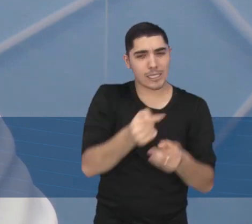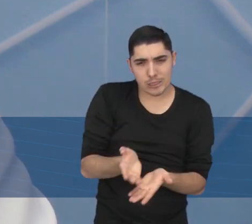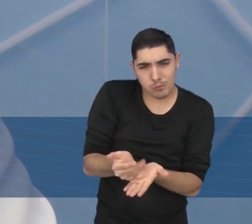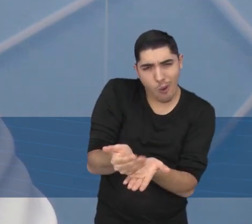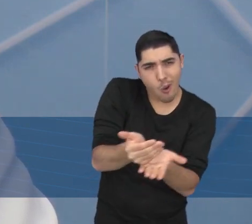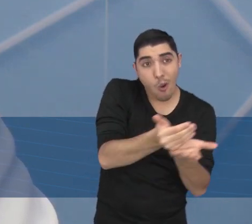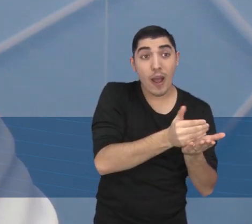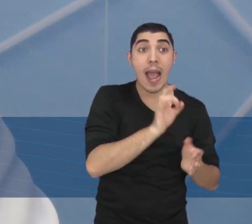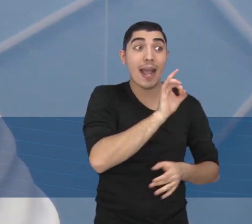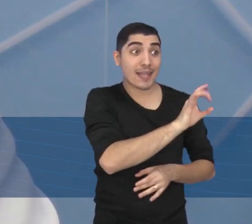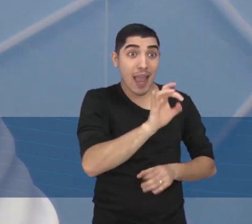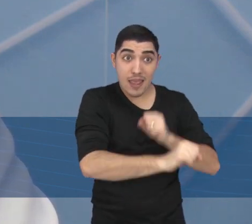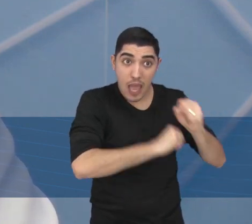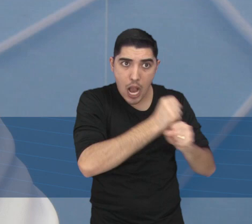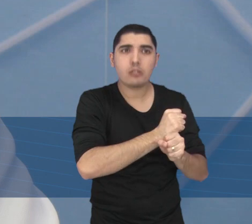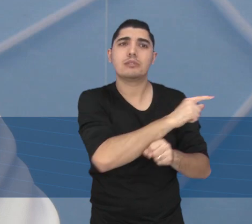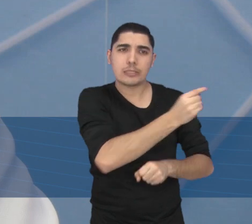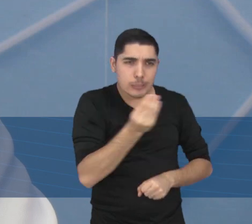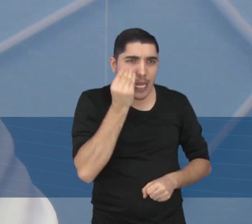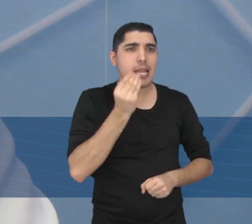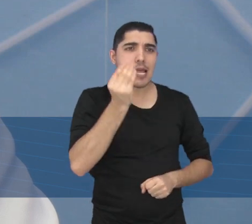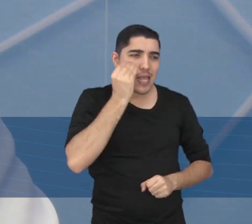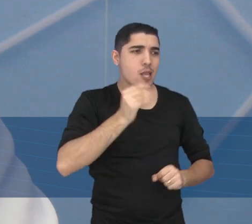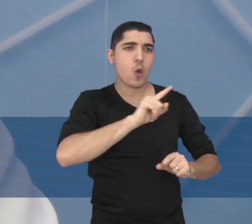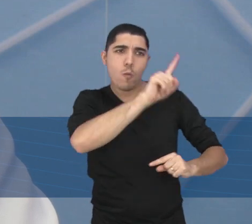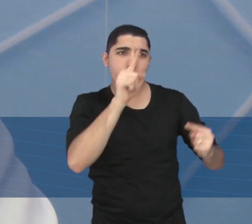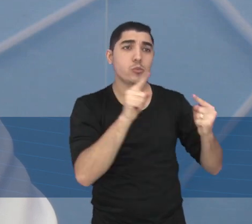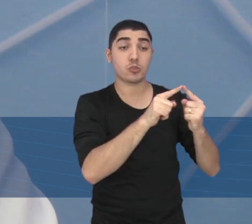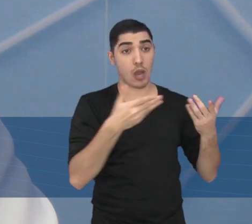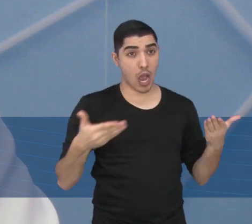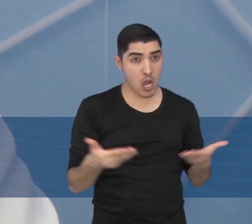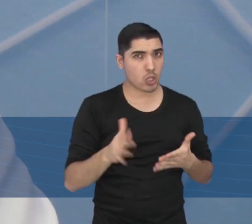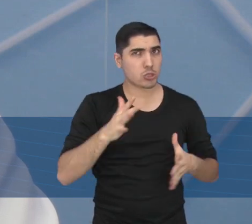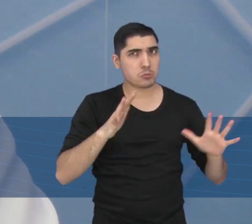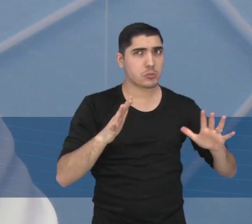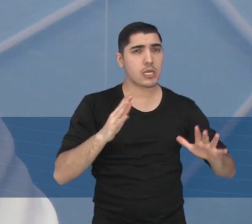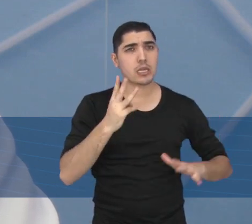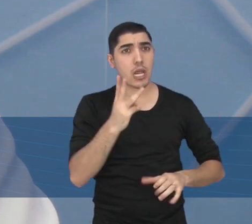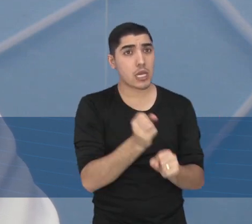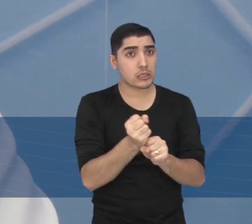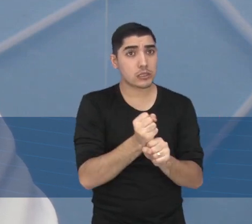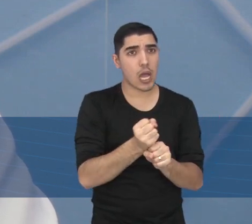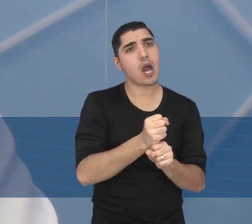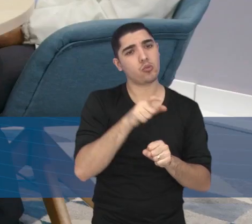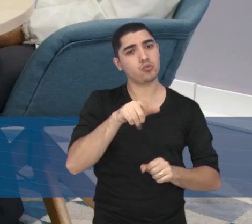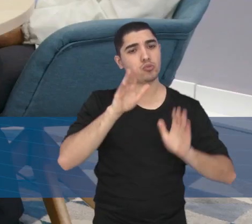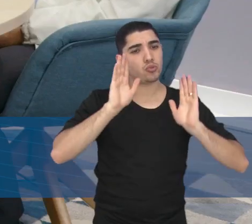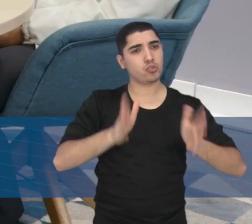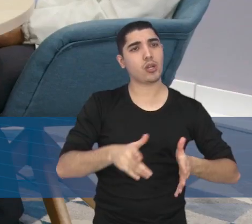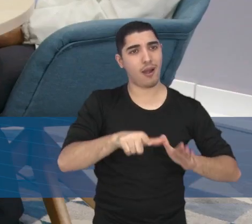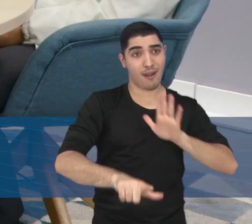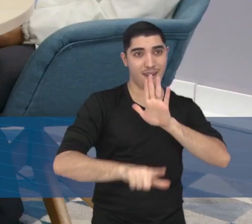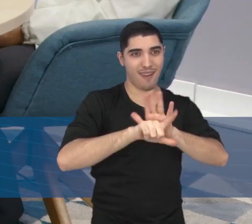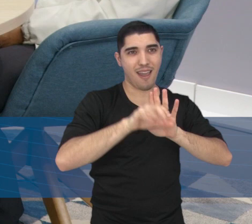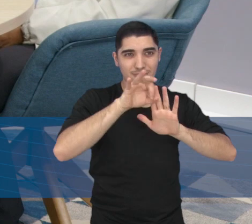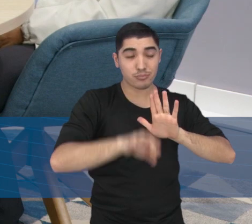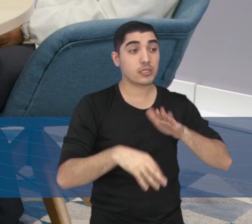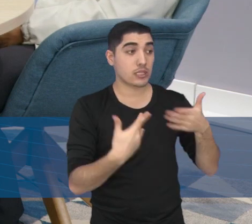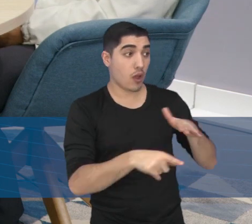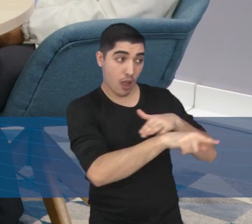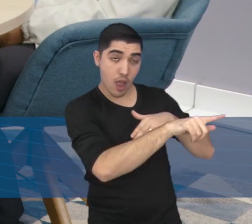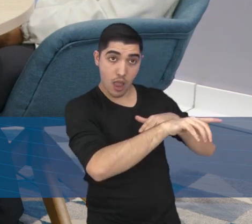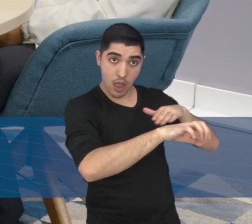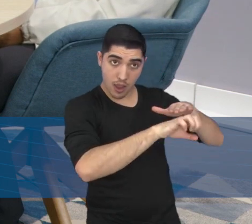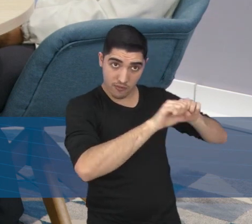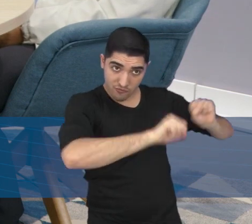ano. Hoje a gente está, se não me engano, indo para o 3º ano dessa lei, e a meta dos fabricantes estaria